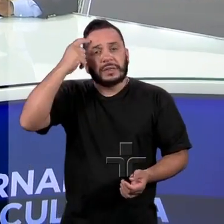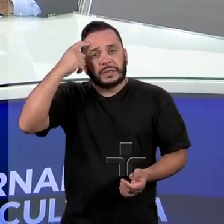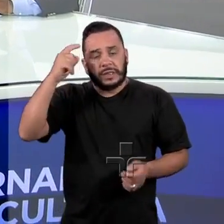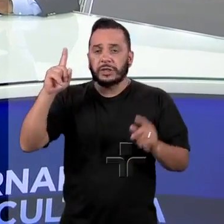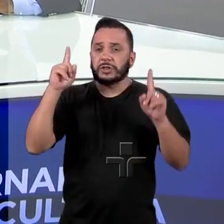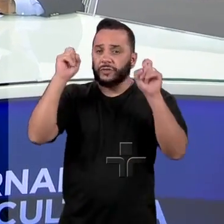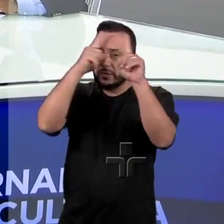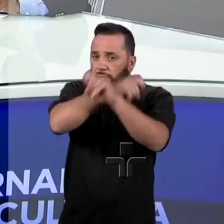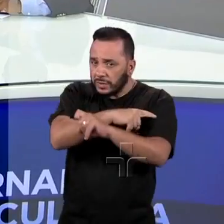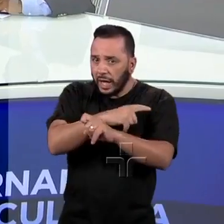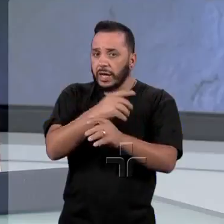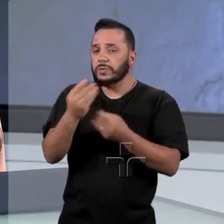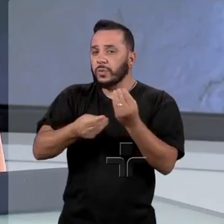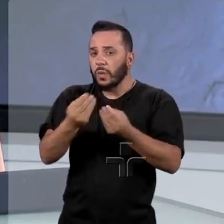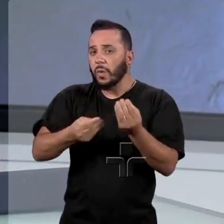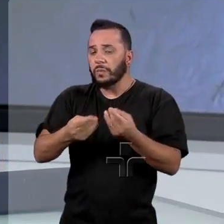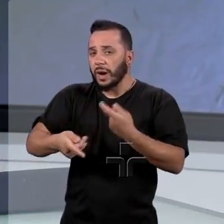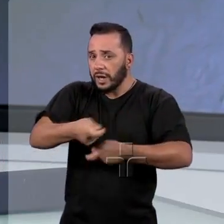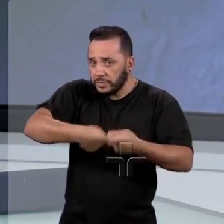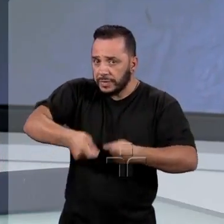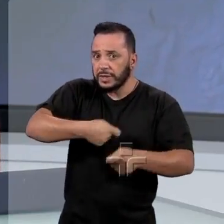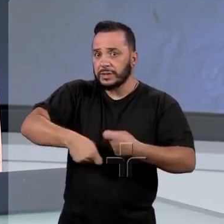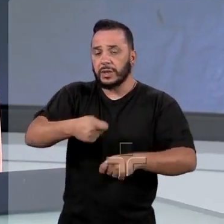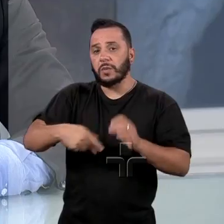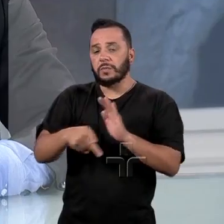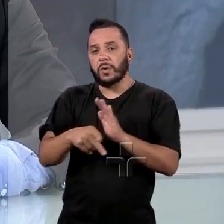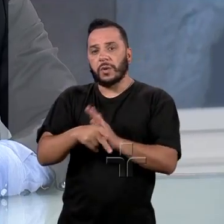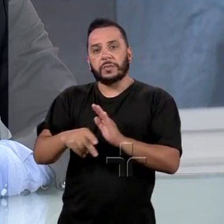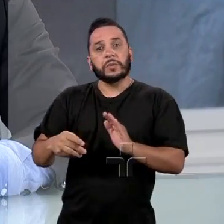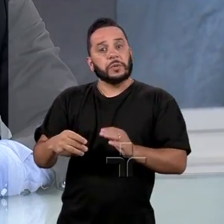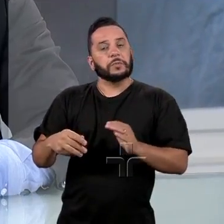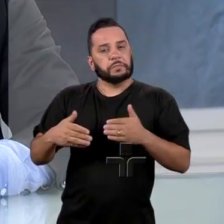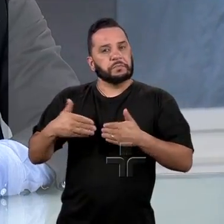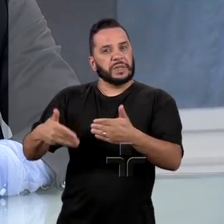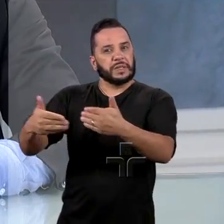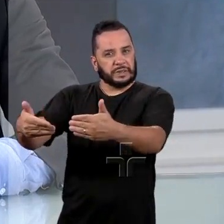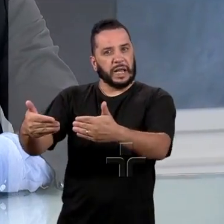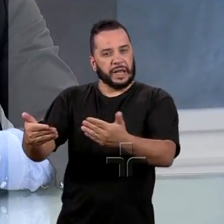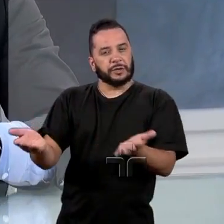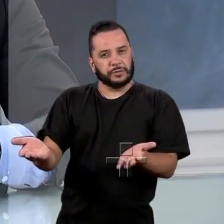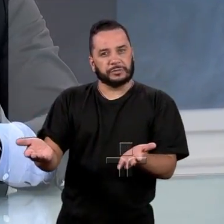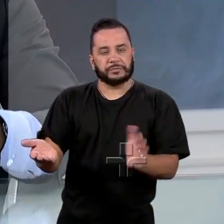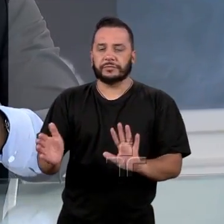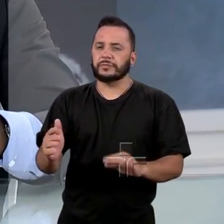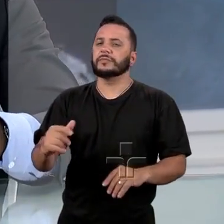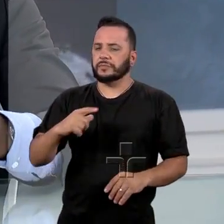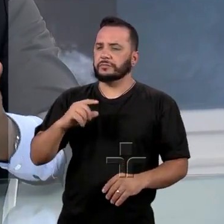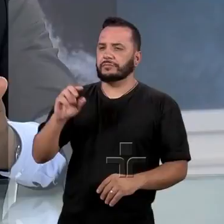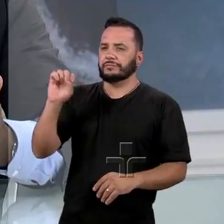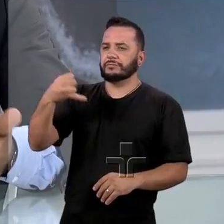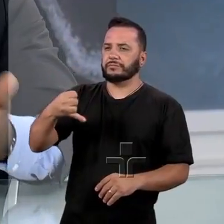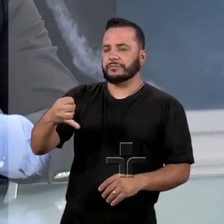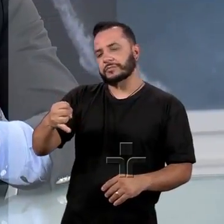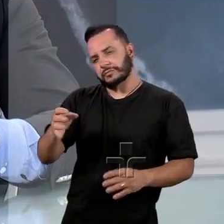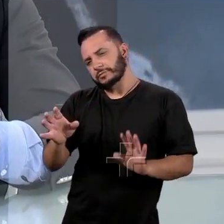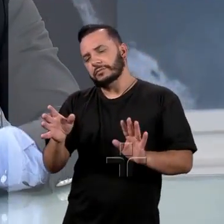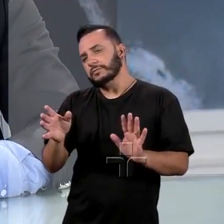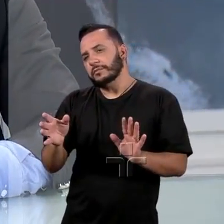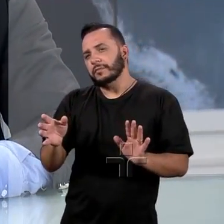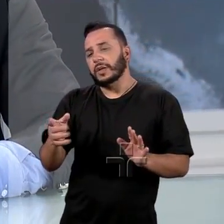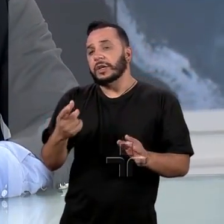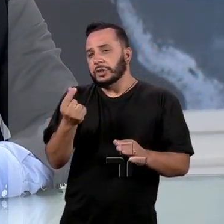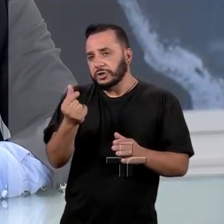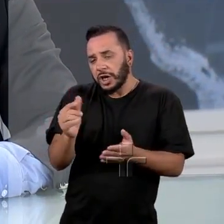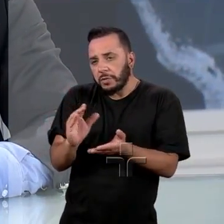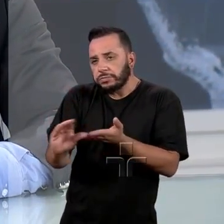que será a administração desse superministério. Não? Não tenha dúvida. É lógico que qualquer tipo de recursos adicional que possa haver